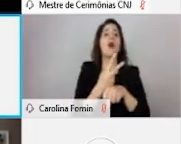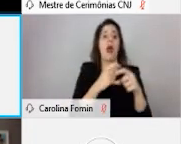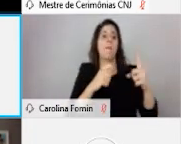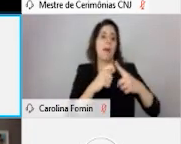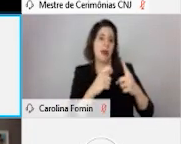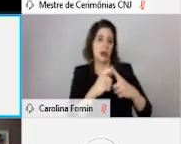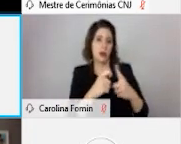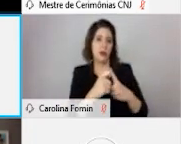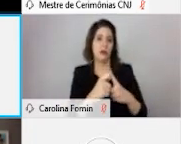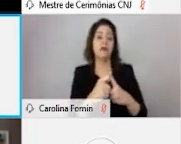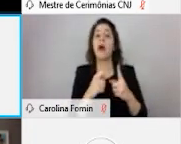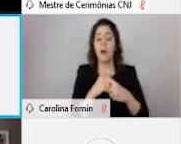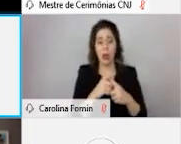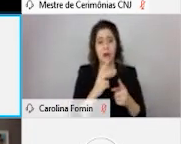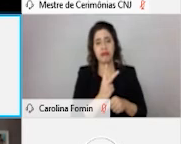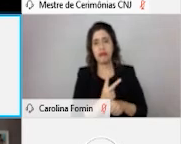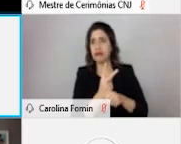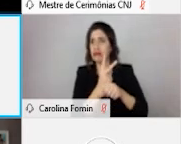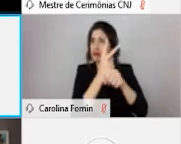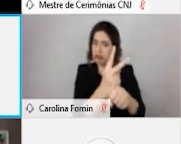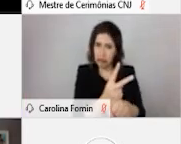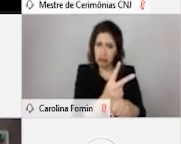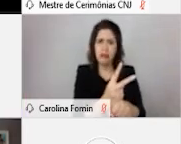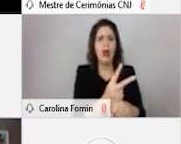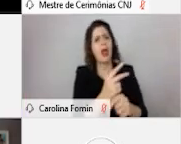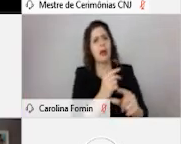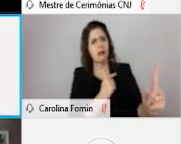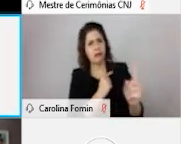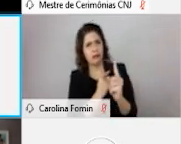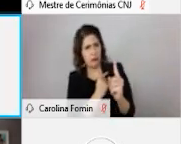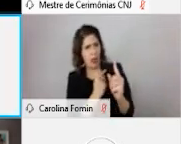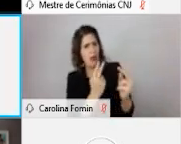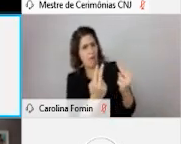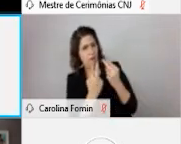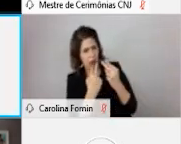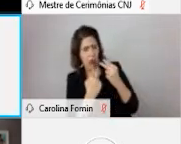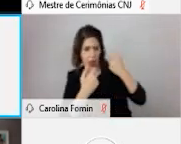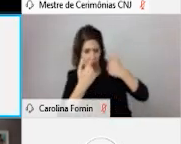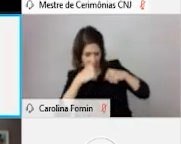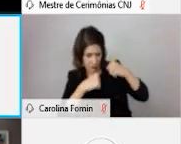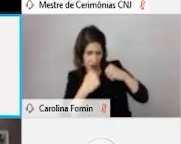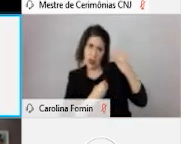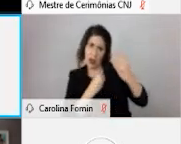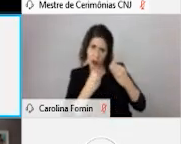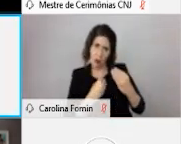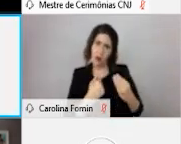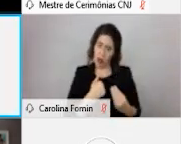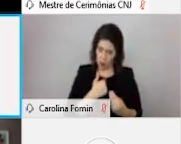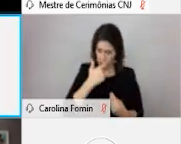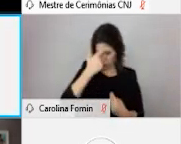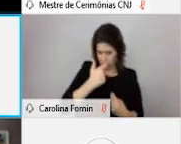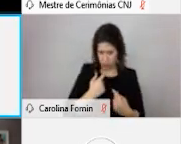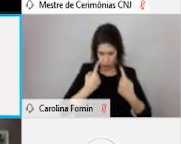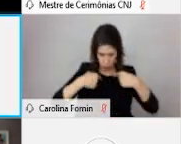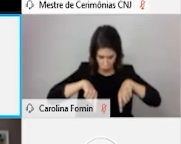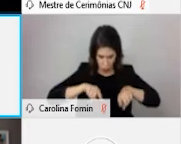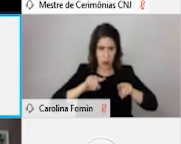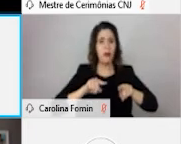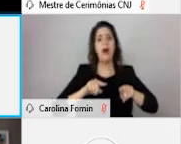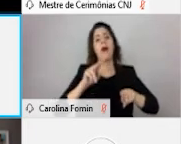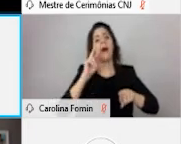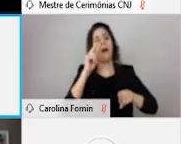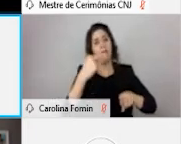avalia o que eu tenho pela informação que eu converso com ele, quer dizer, a minha capacidade de me expressar é importante. O médico reconhece alguns padrões,